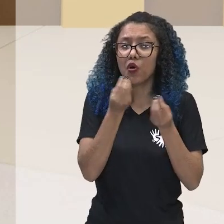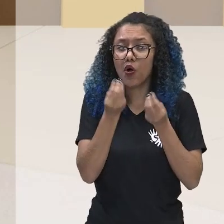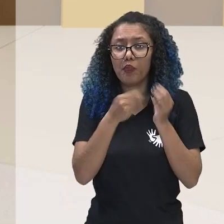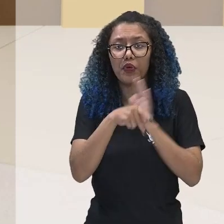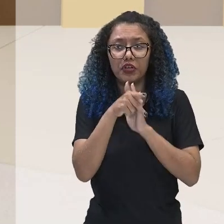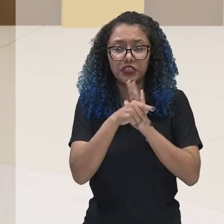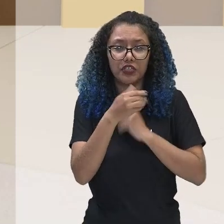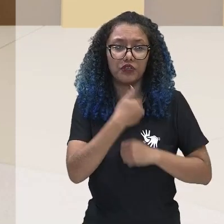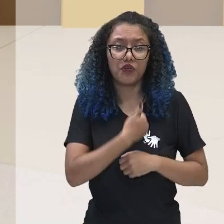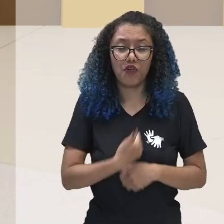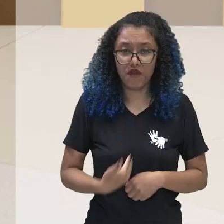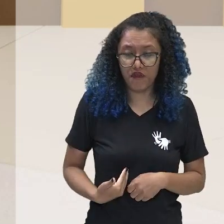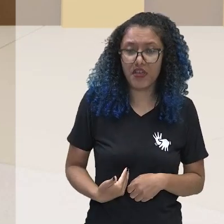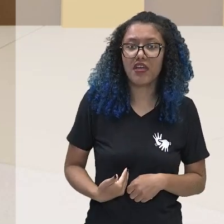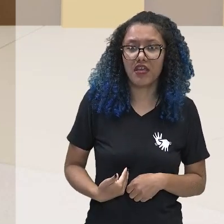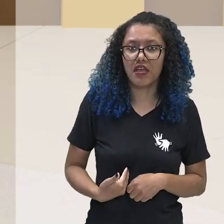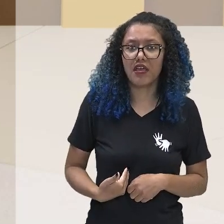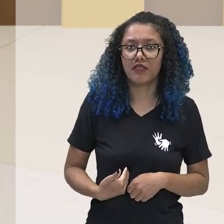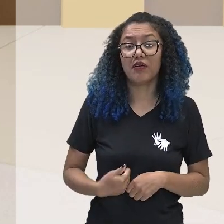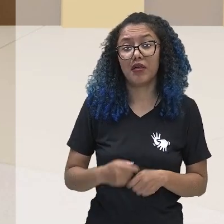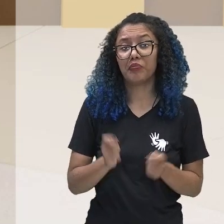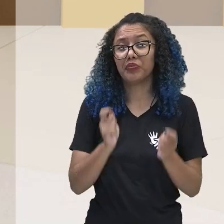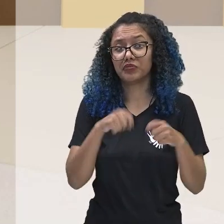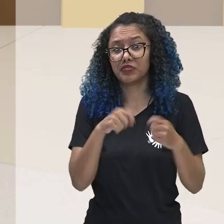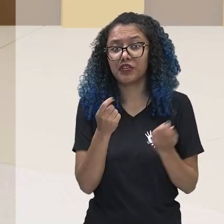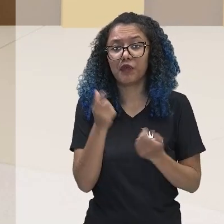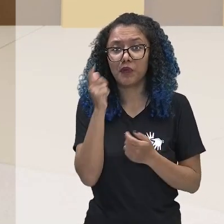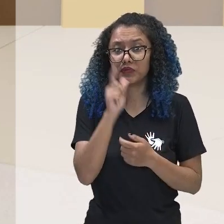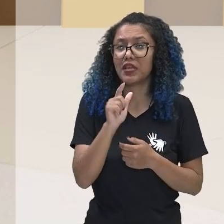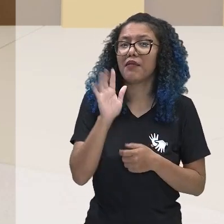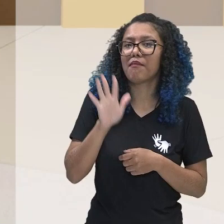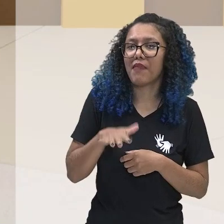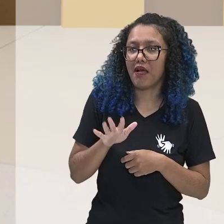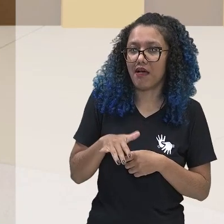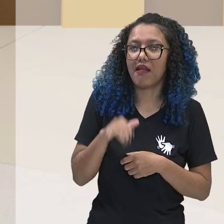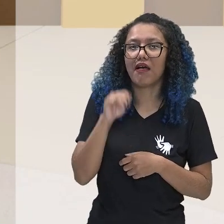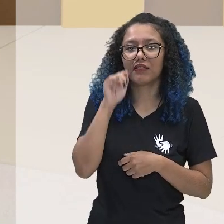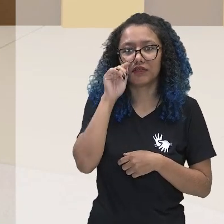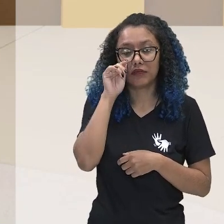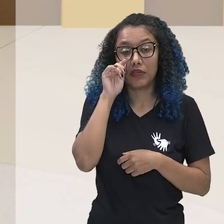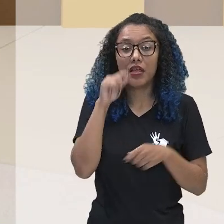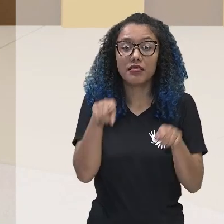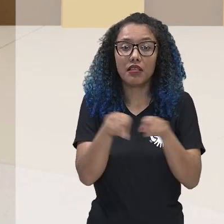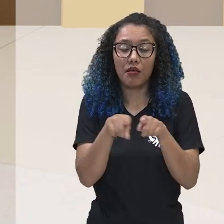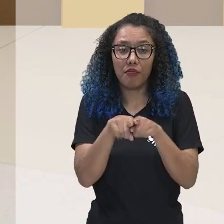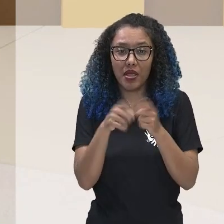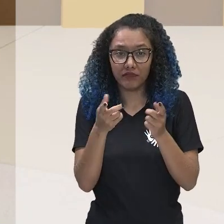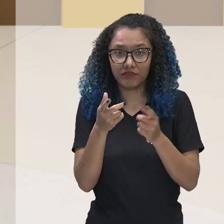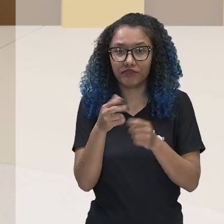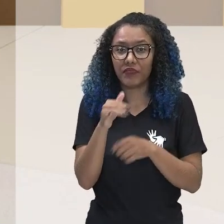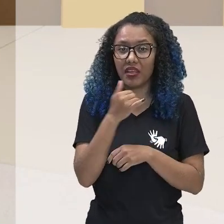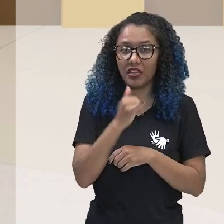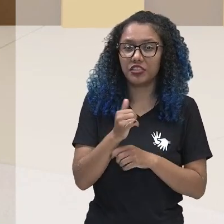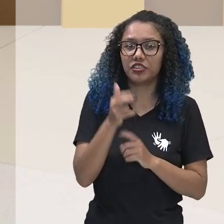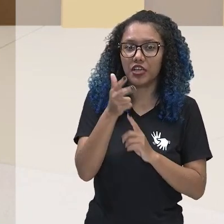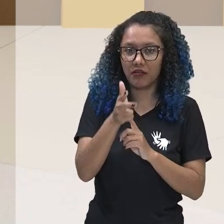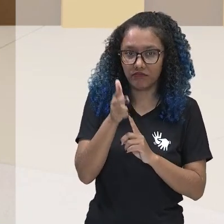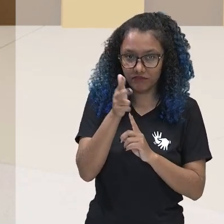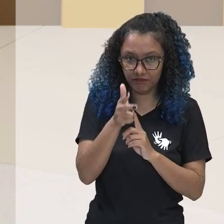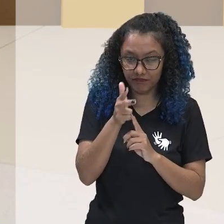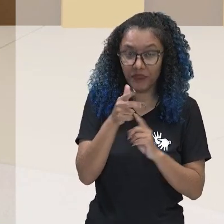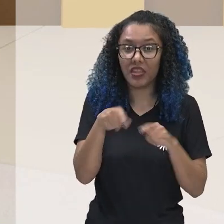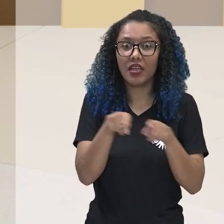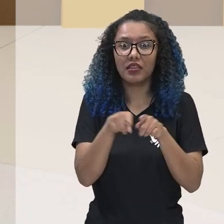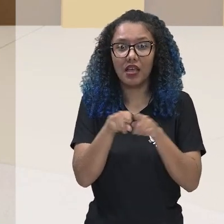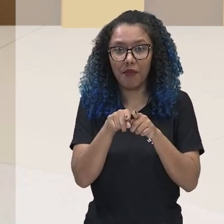aí projetos mais em conta, né? A gente tem a energia eólica, a gente vai ter a hidroelétrica,